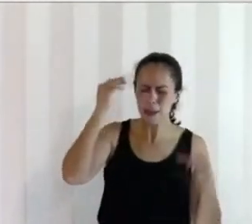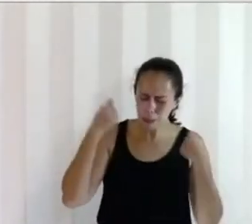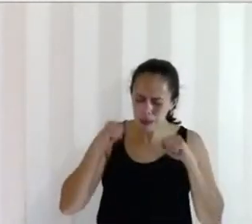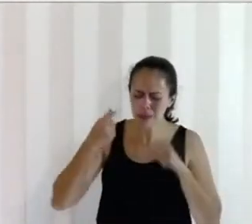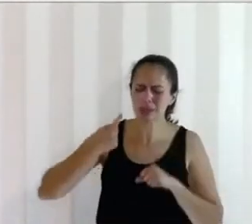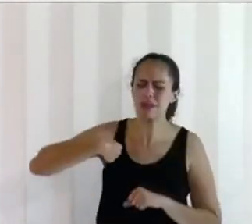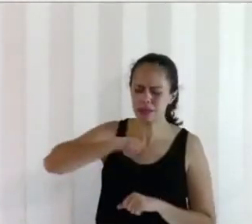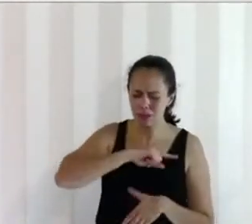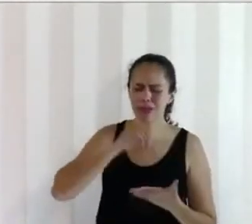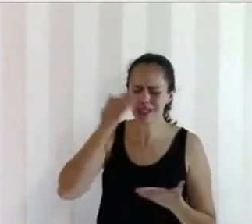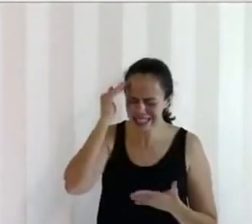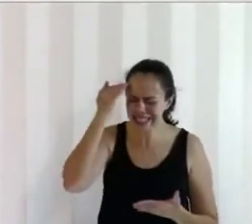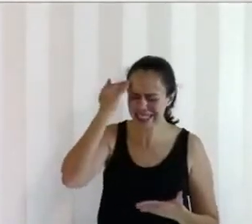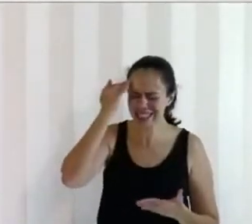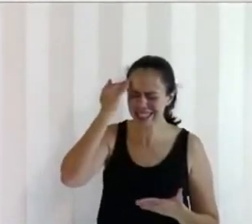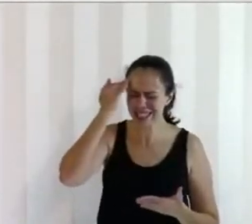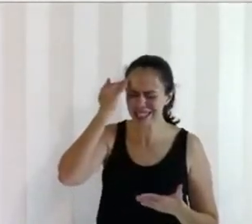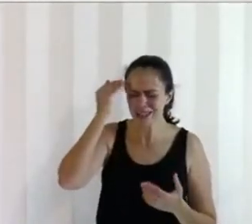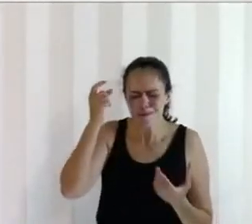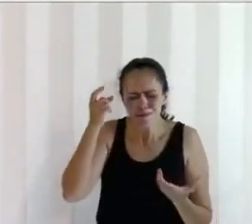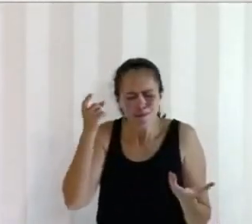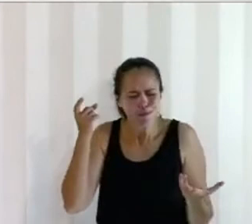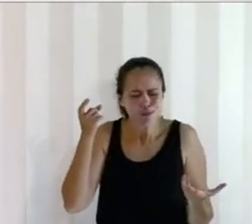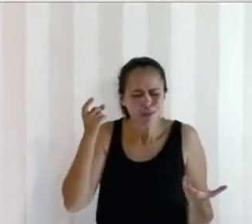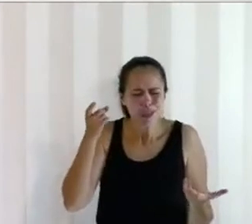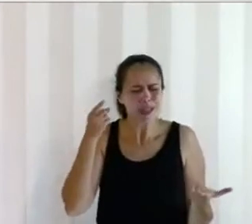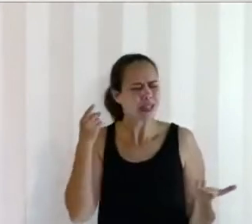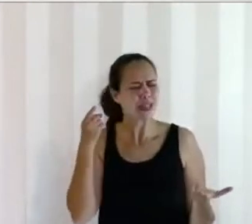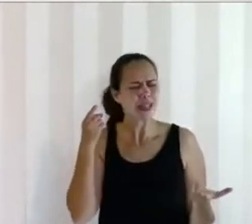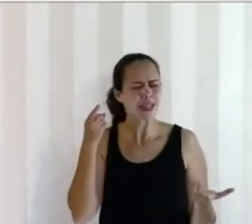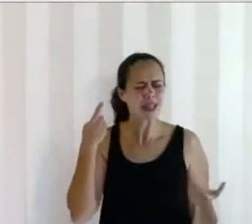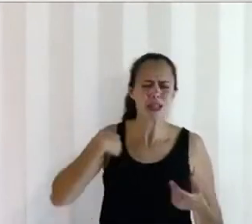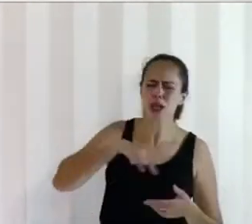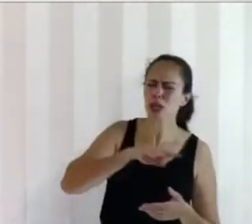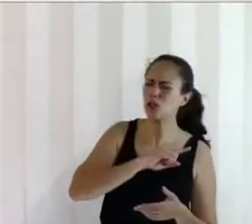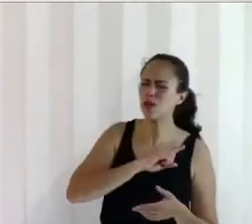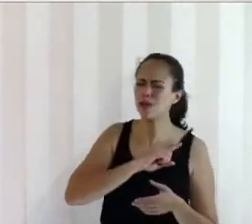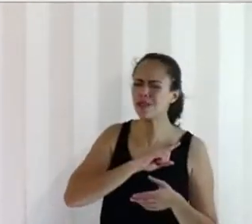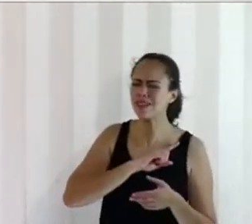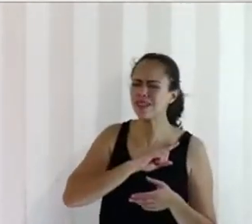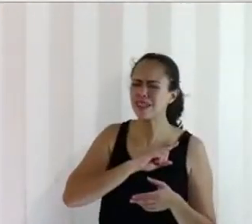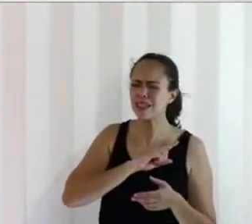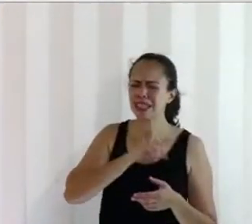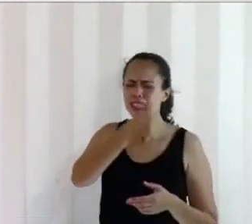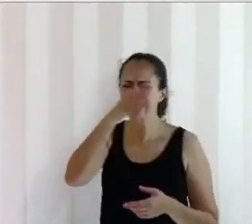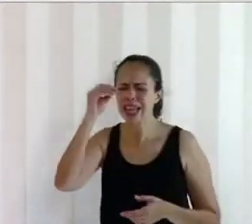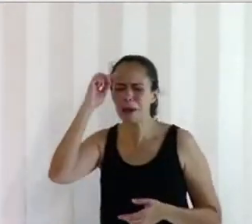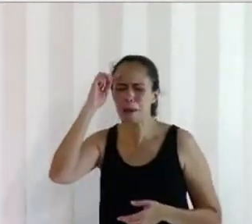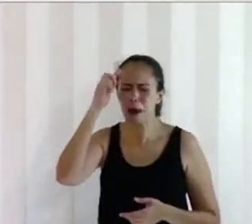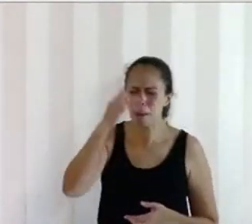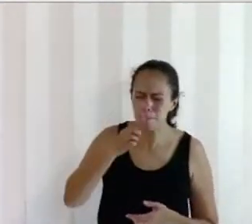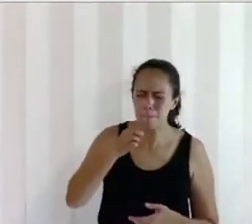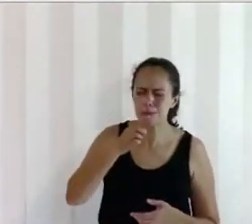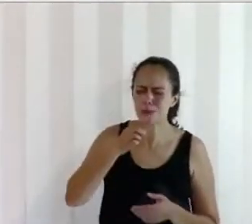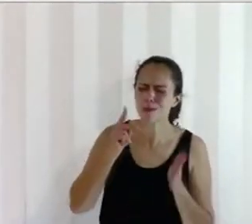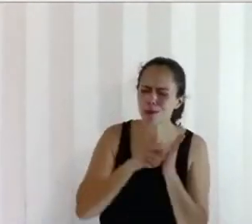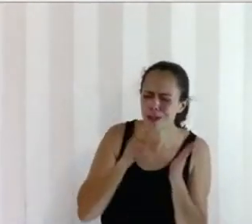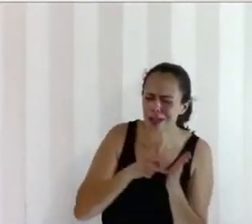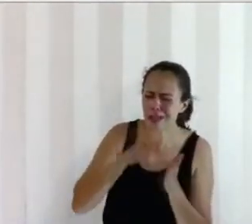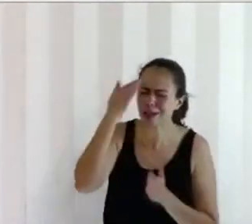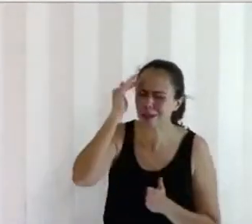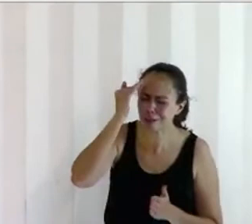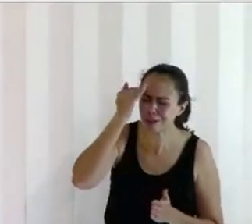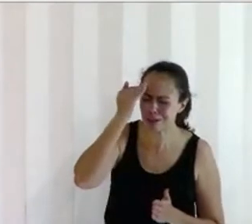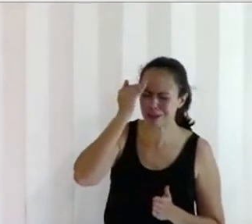10 mandamentos, se eles são princípios para nós, ou se nós já estamos cumprindo uma série de outras regras e normas,